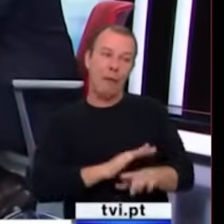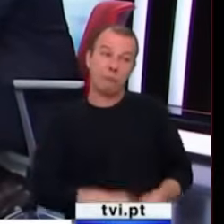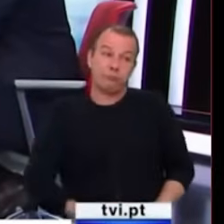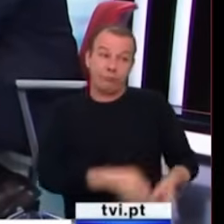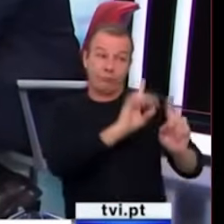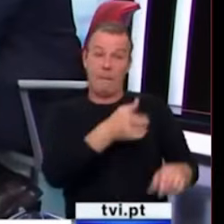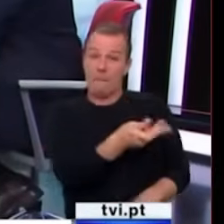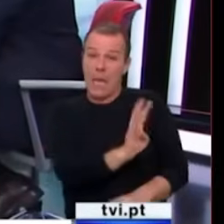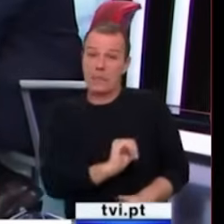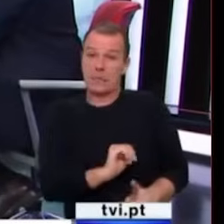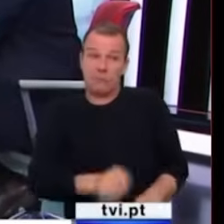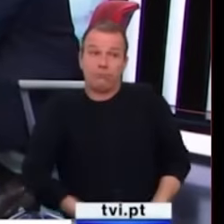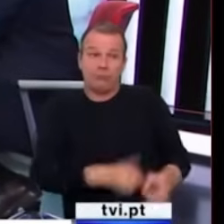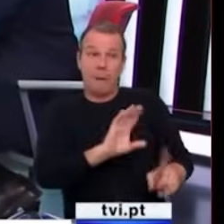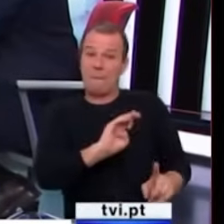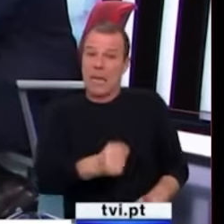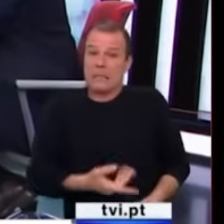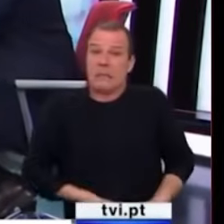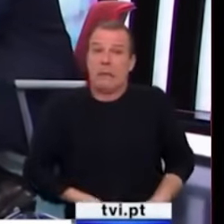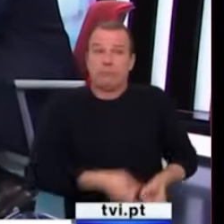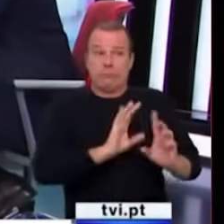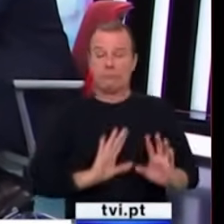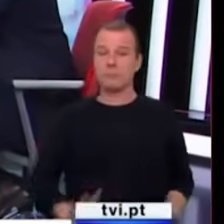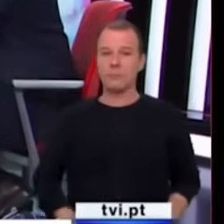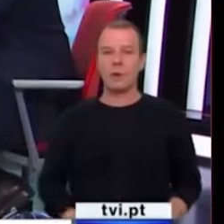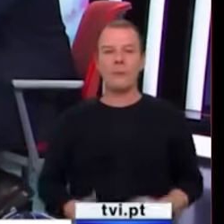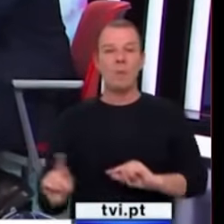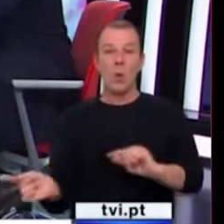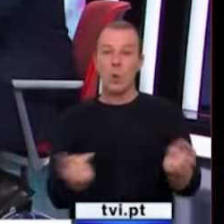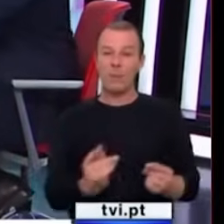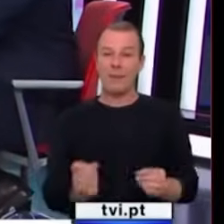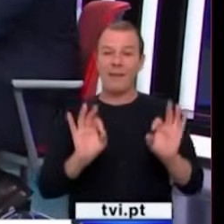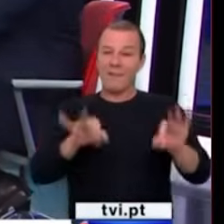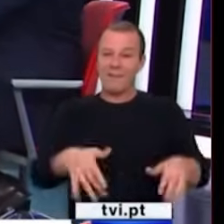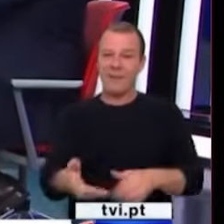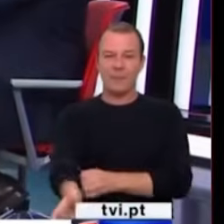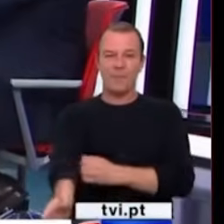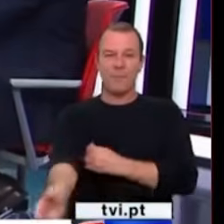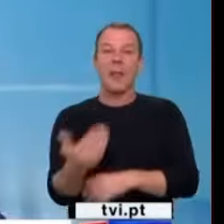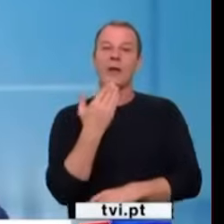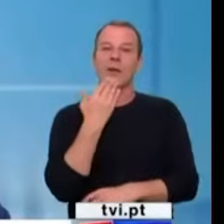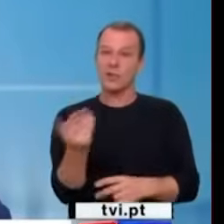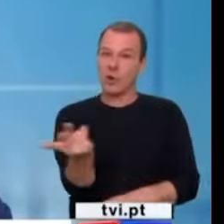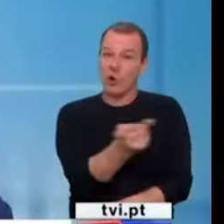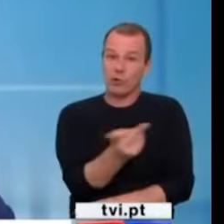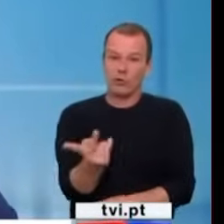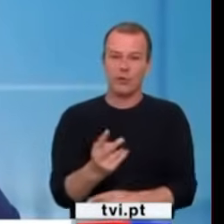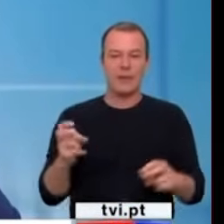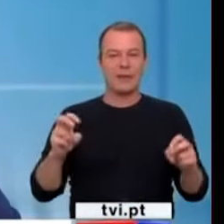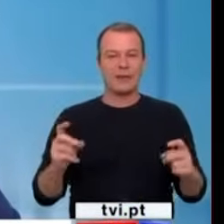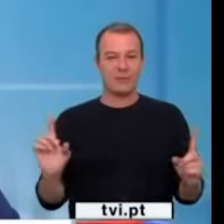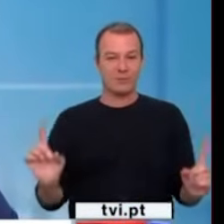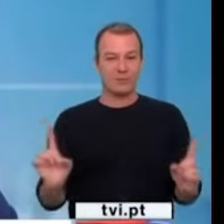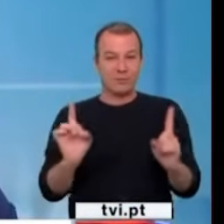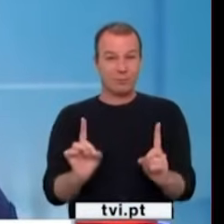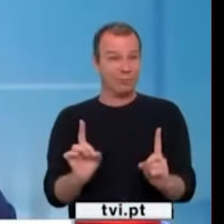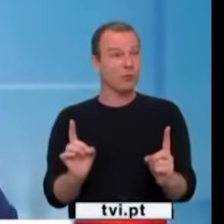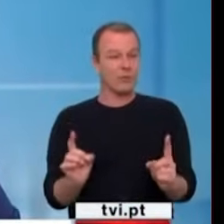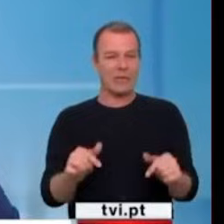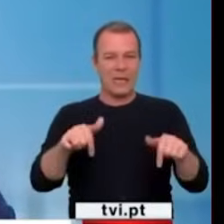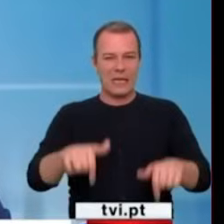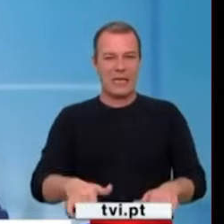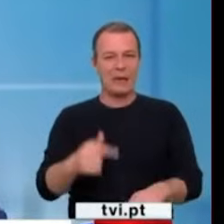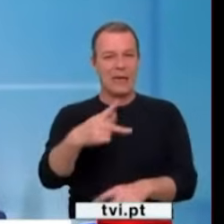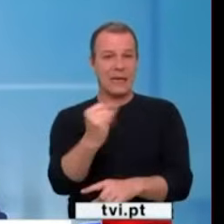fazerem não temos mais tempo ch ao fim deste debate Agradeço aos dois a presença Agradeço aos dois a presença hoje na